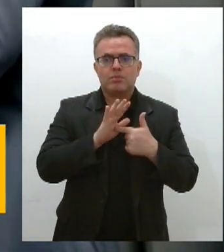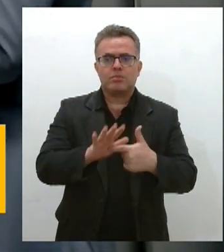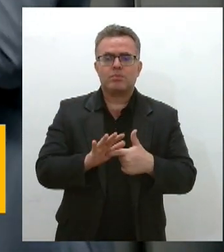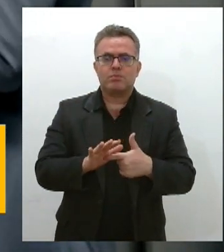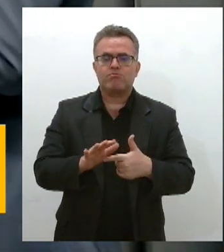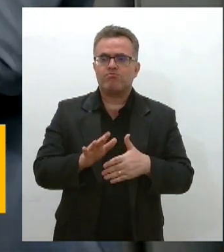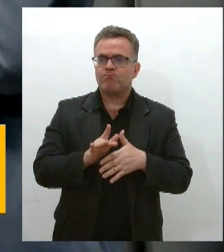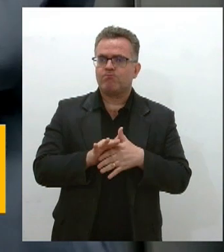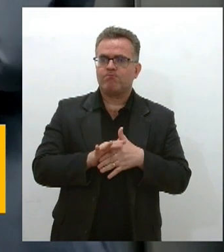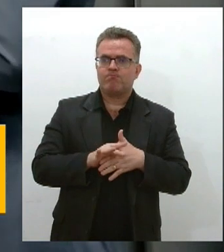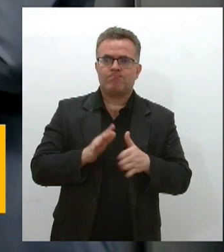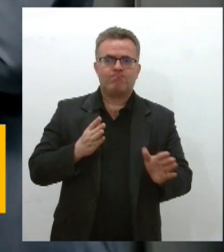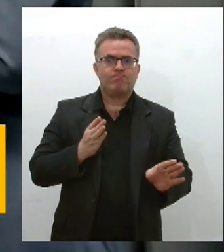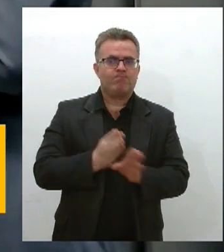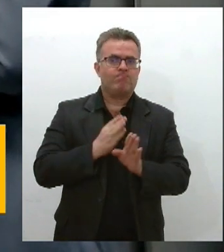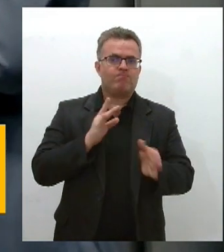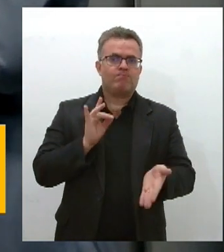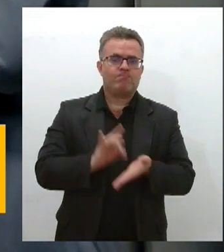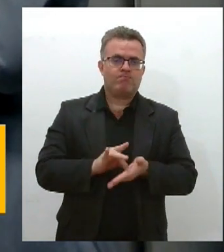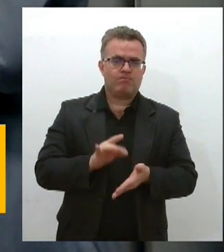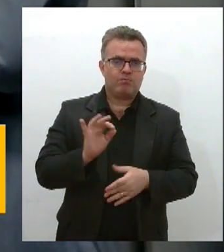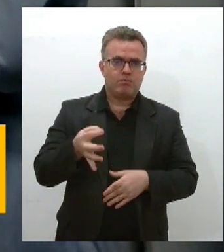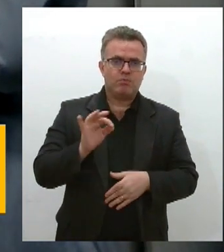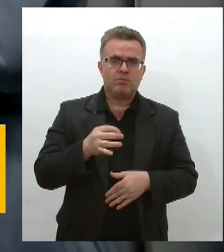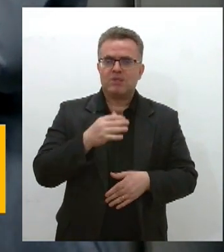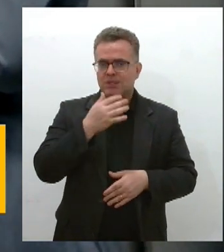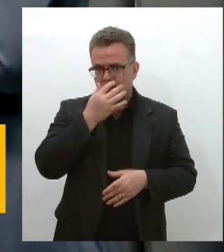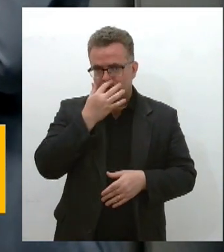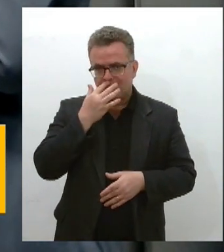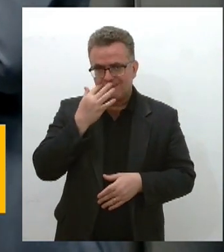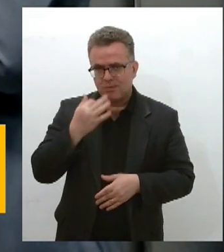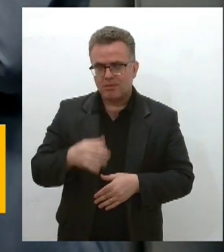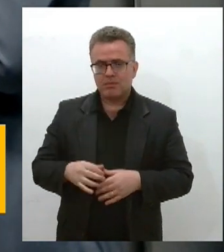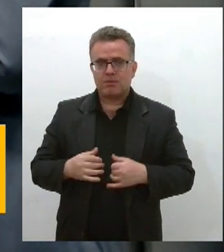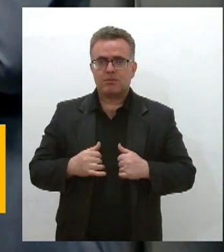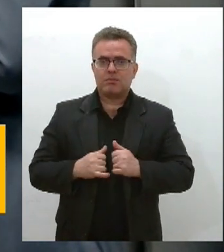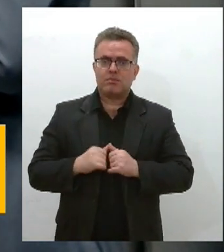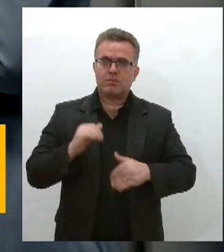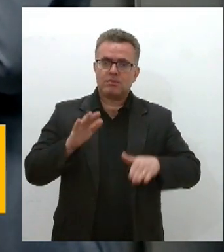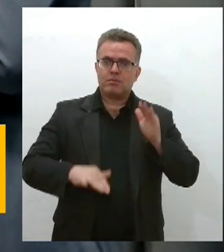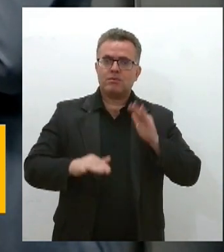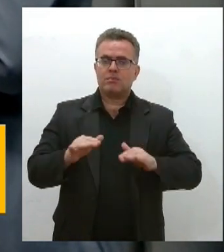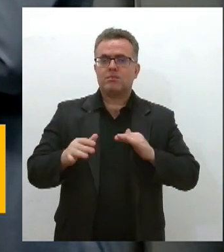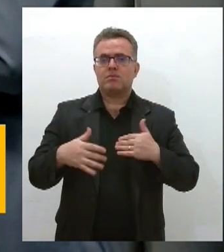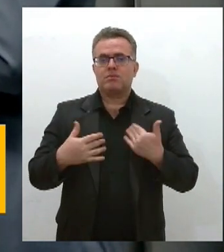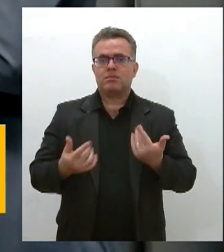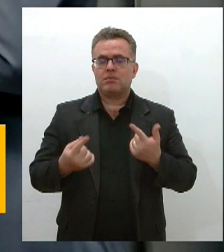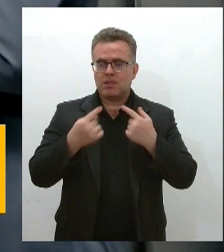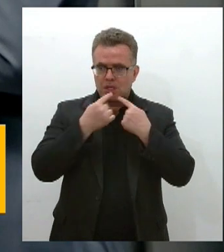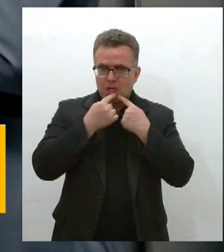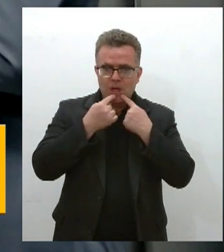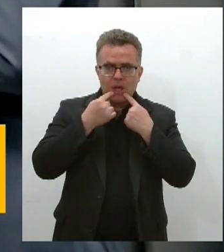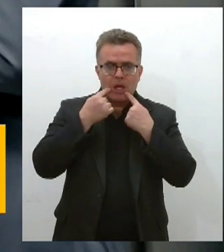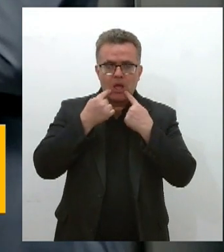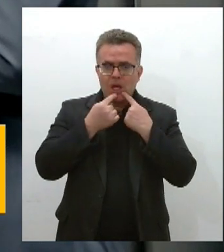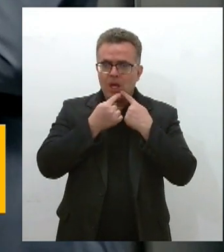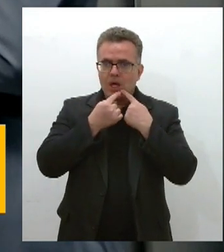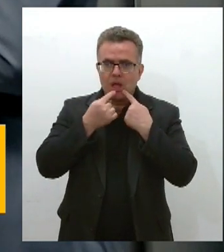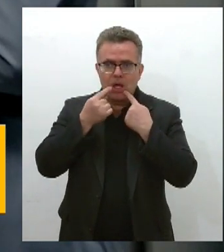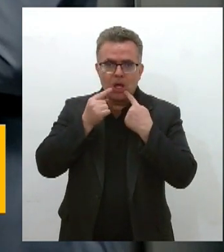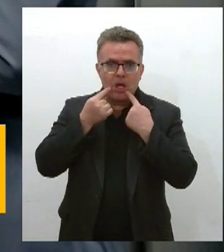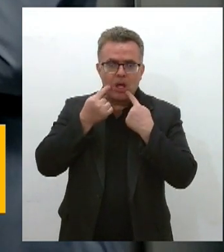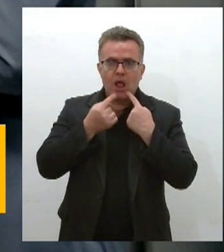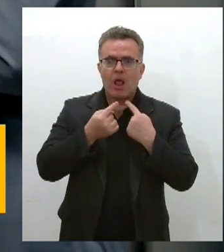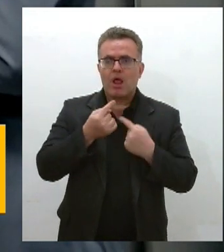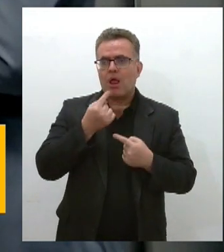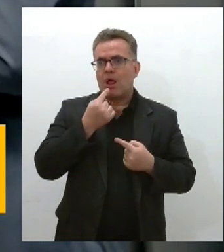que o diagnóstico pode sair positivo? As regiões mais comuns são o lábio, a borda lateral da língua, e talvez